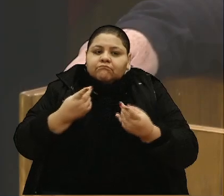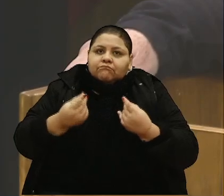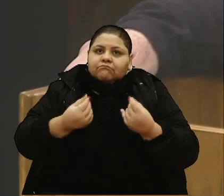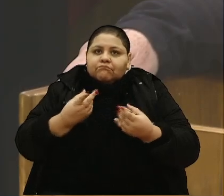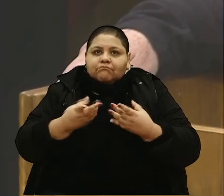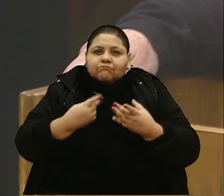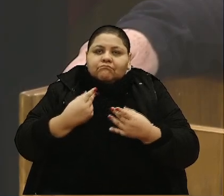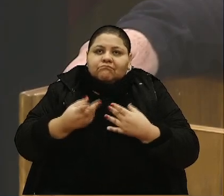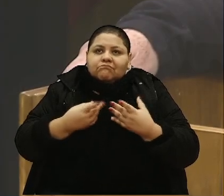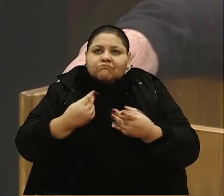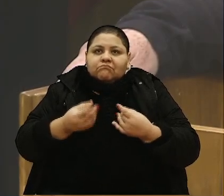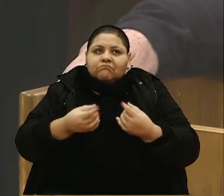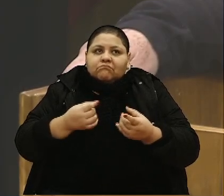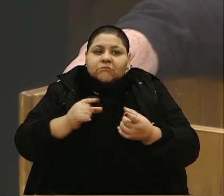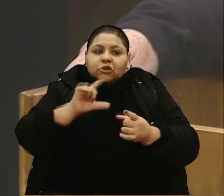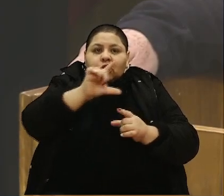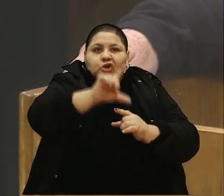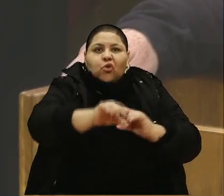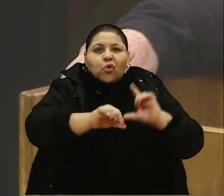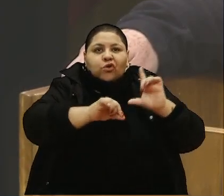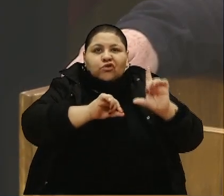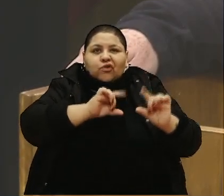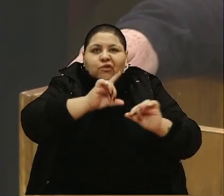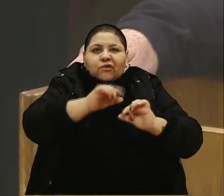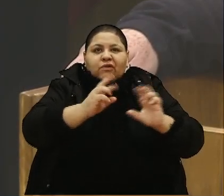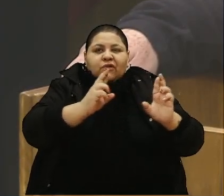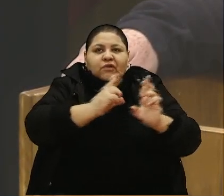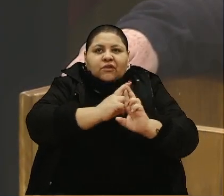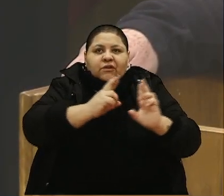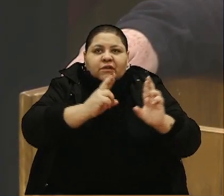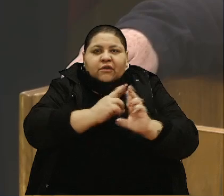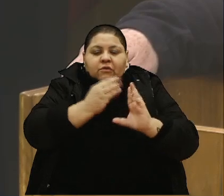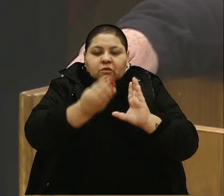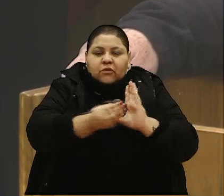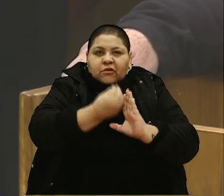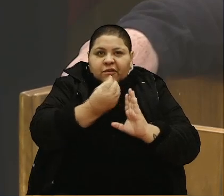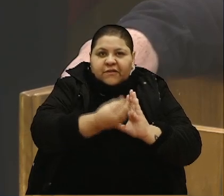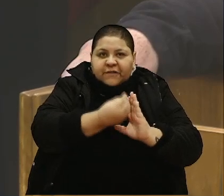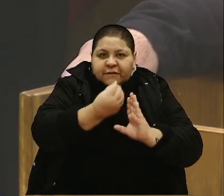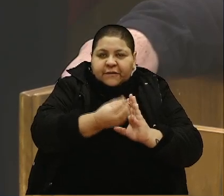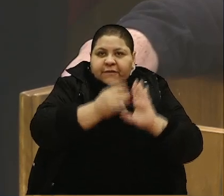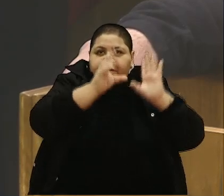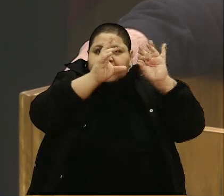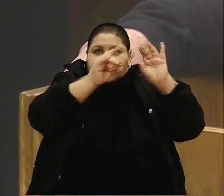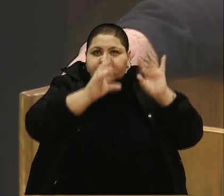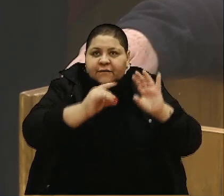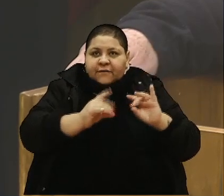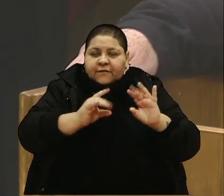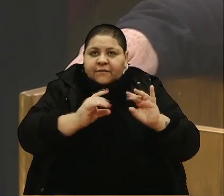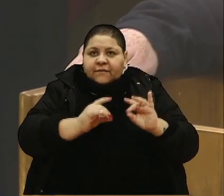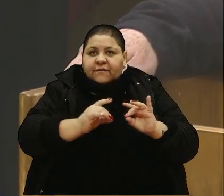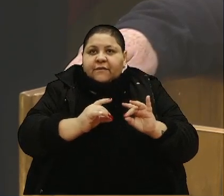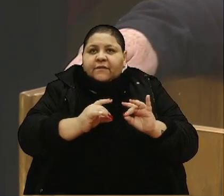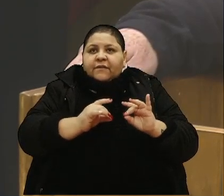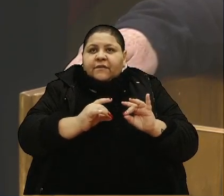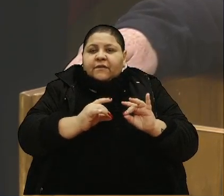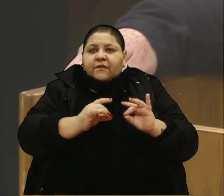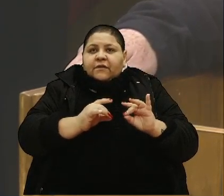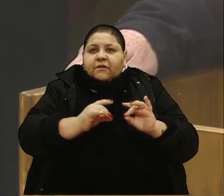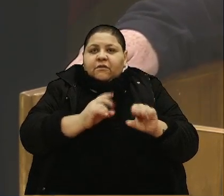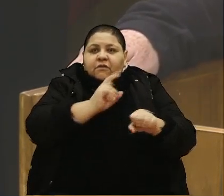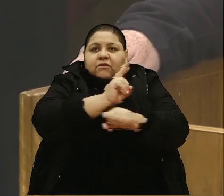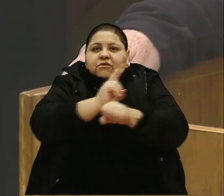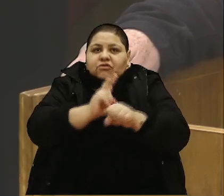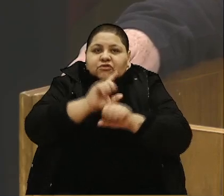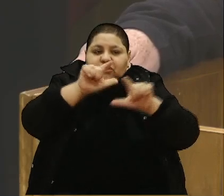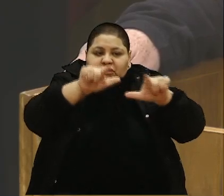encaminhar definições com relação à questão do orçamento, especialmente de cobrir áreas tão sensíveis quanto